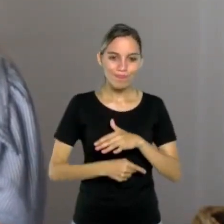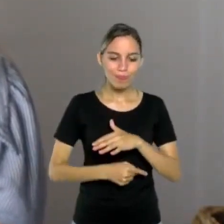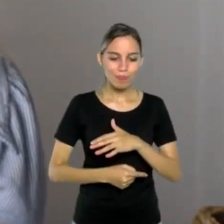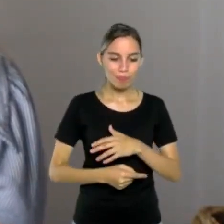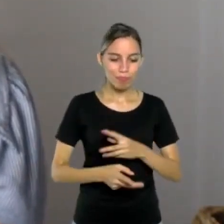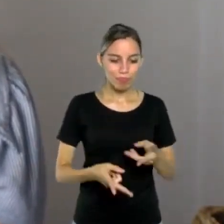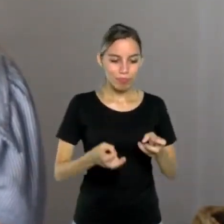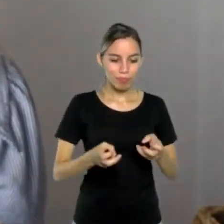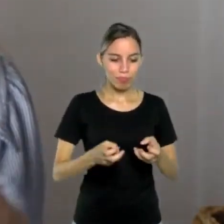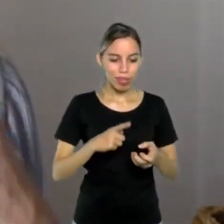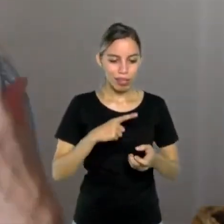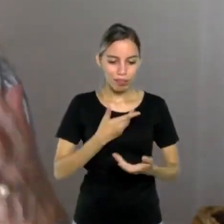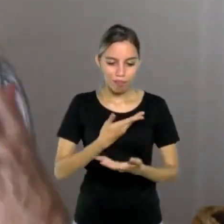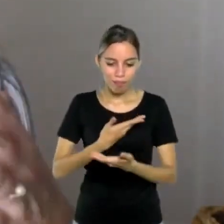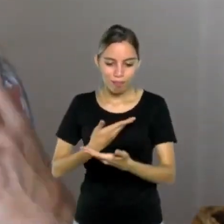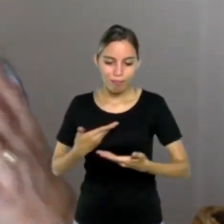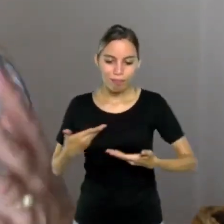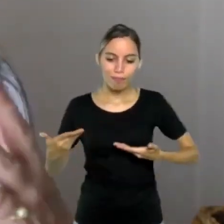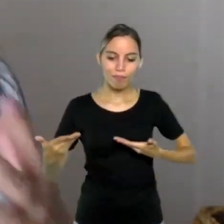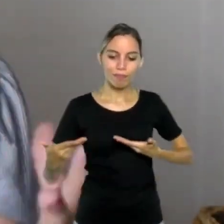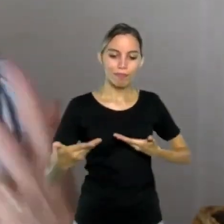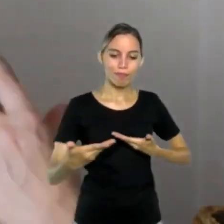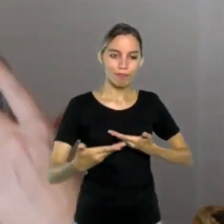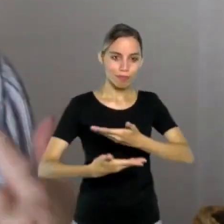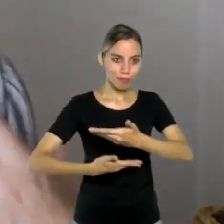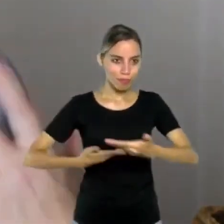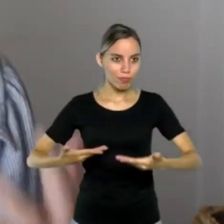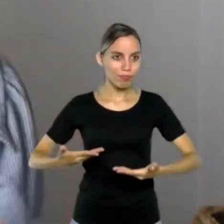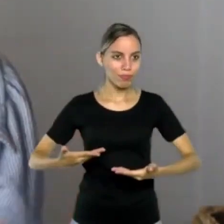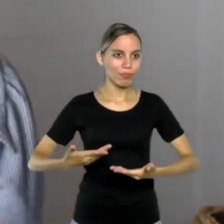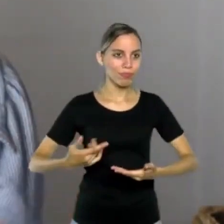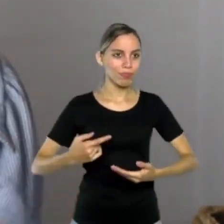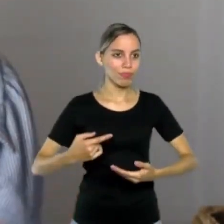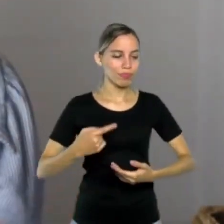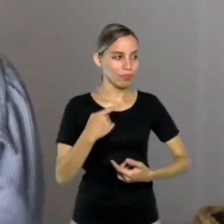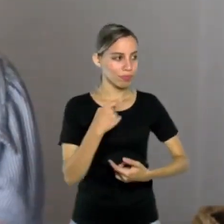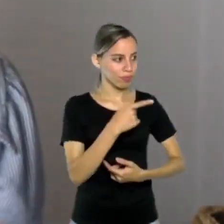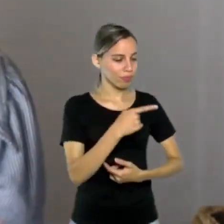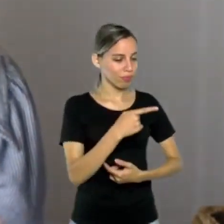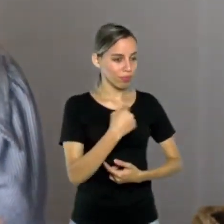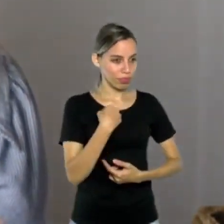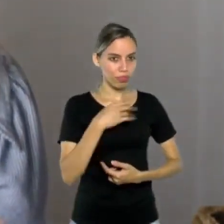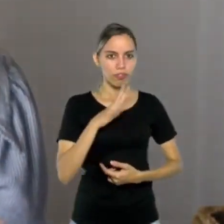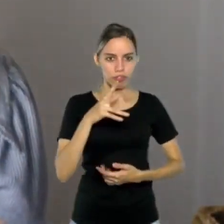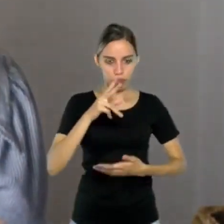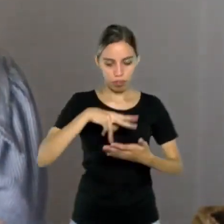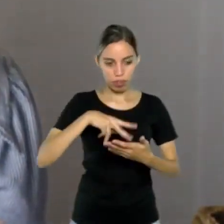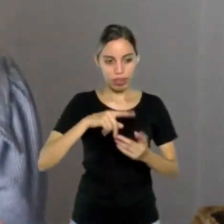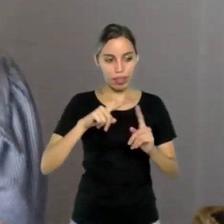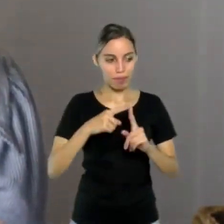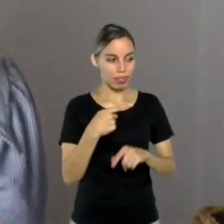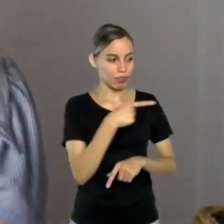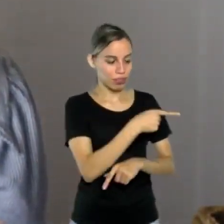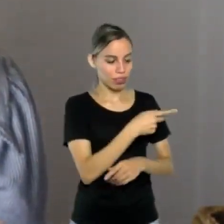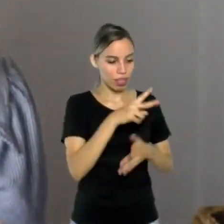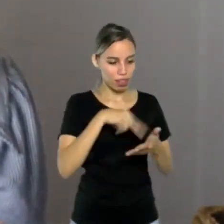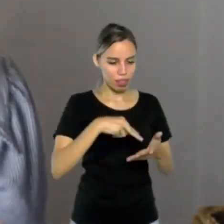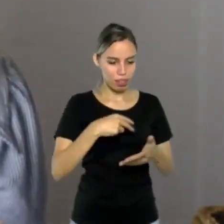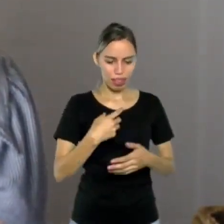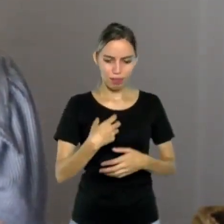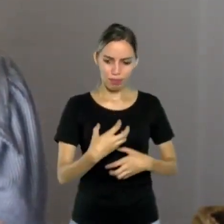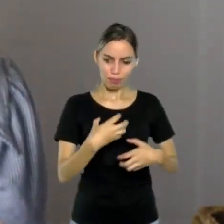troca. Eu tinha lido ele, quando você leu assim, me bateu de uma forma diferente